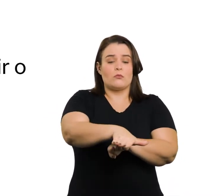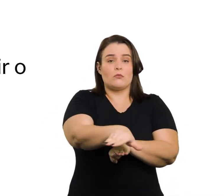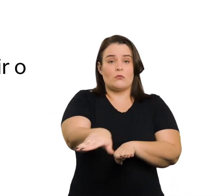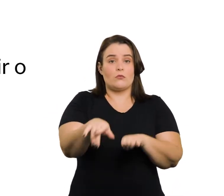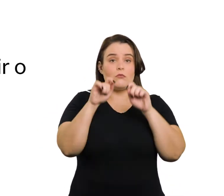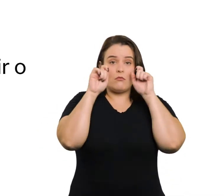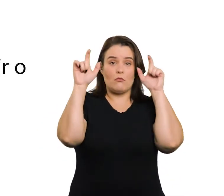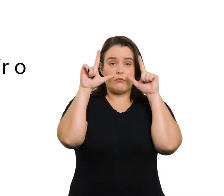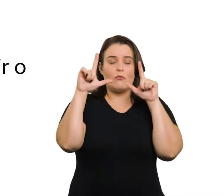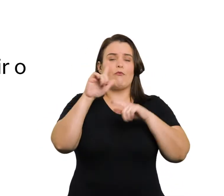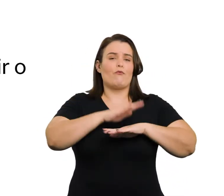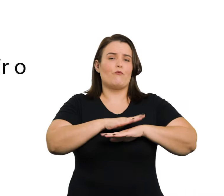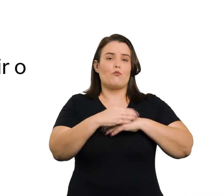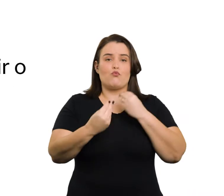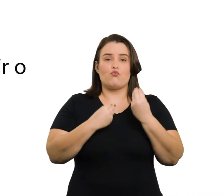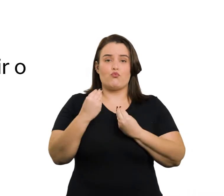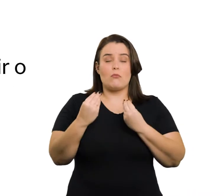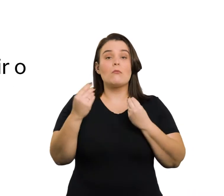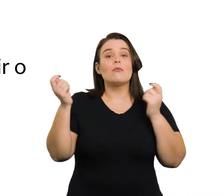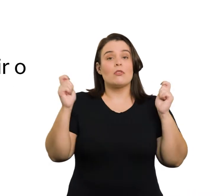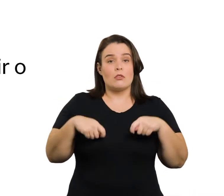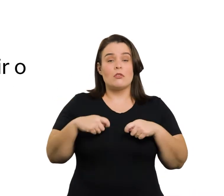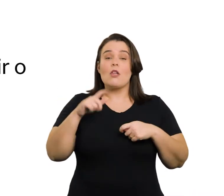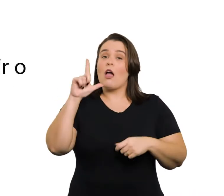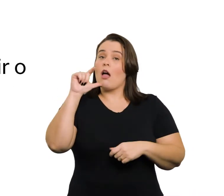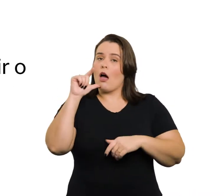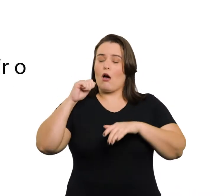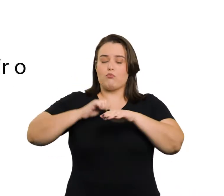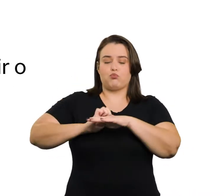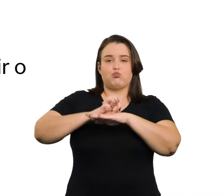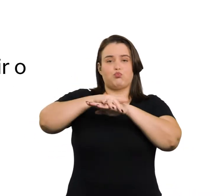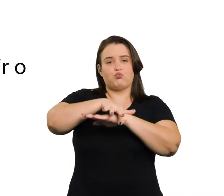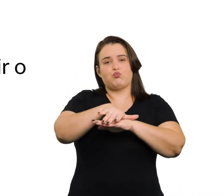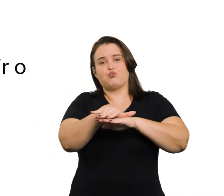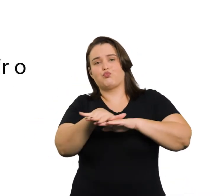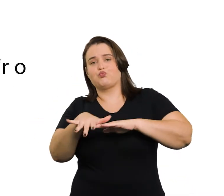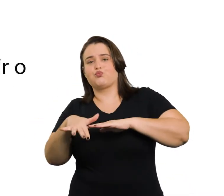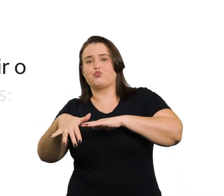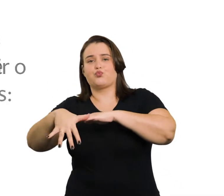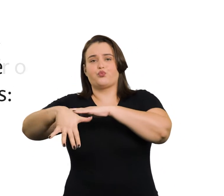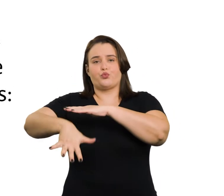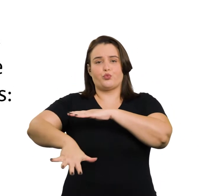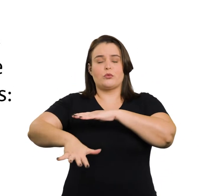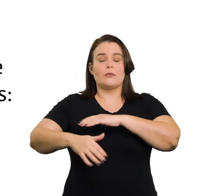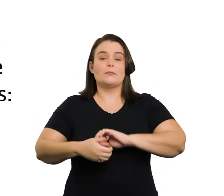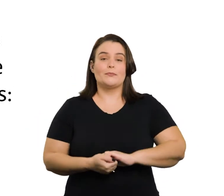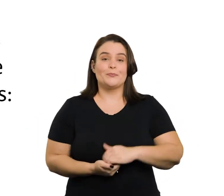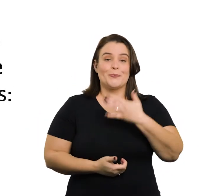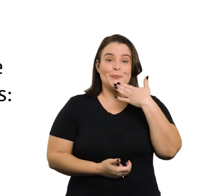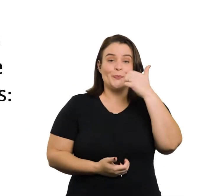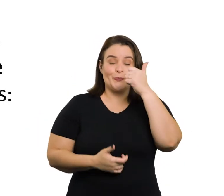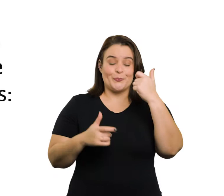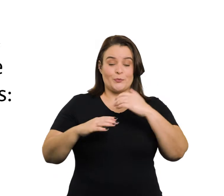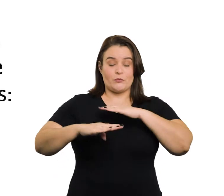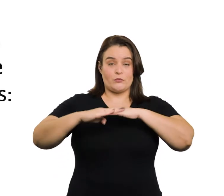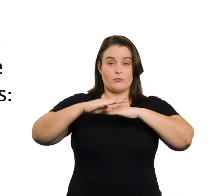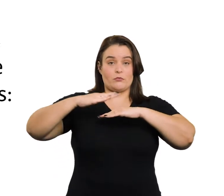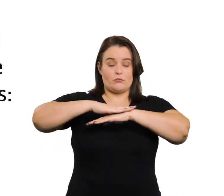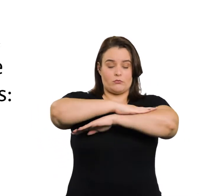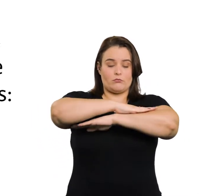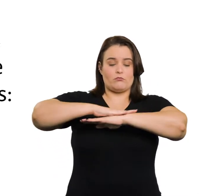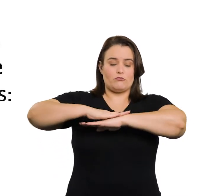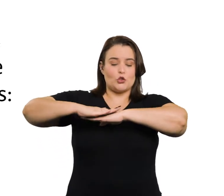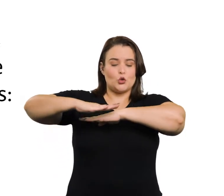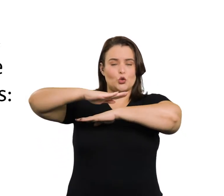direcional. Executado de forma a garantir o escoamento de águas pluviais. Preferencialmente,